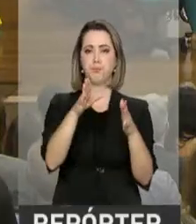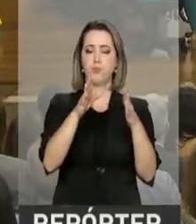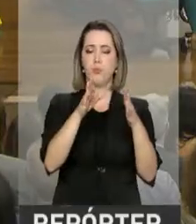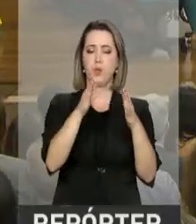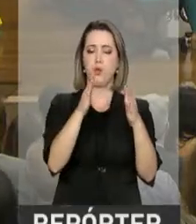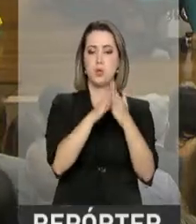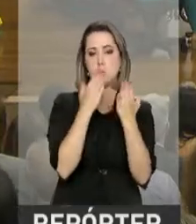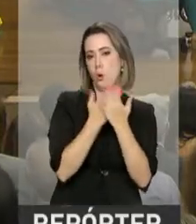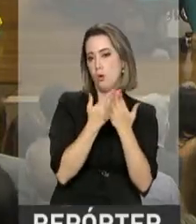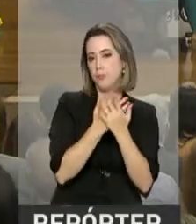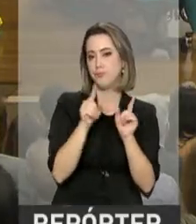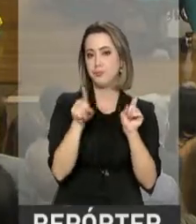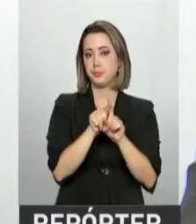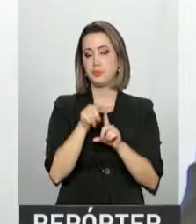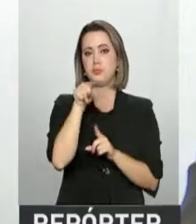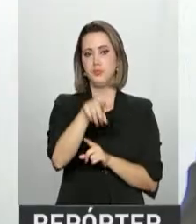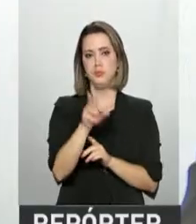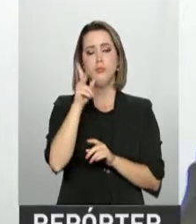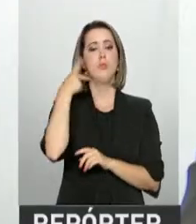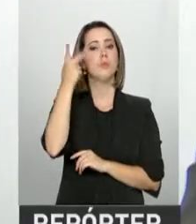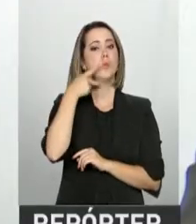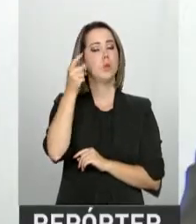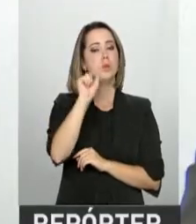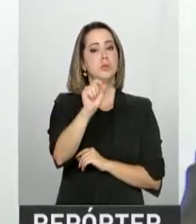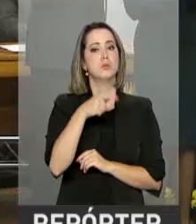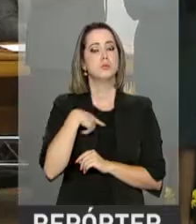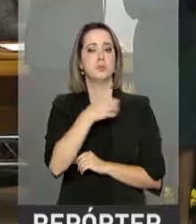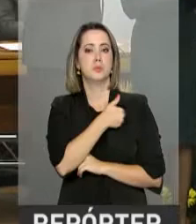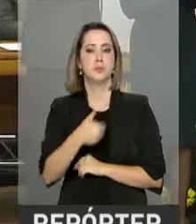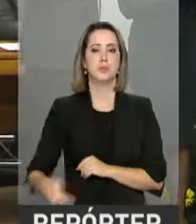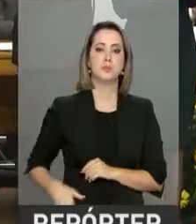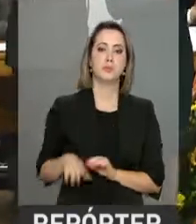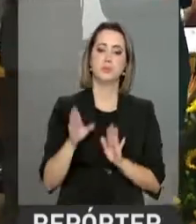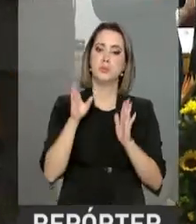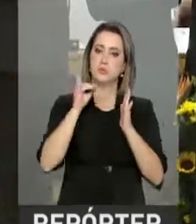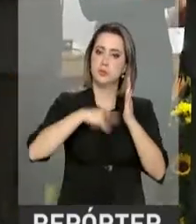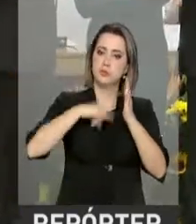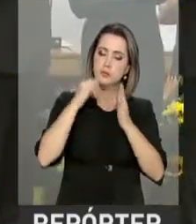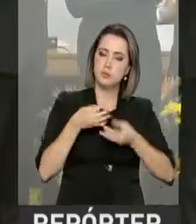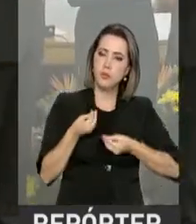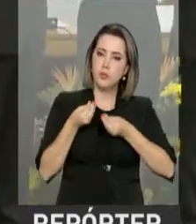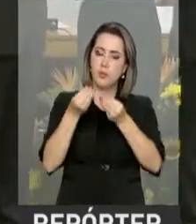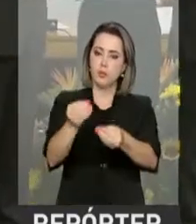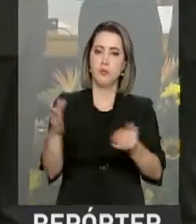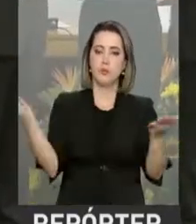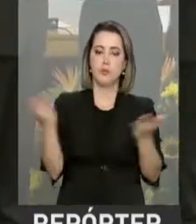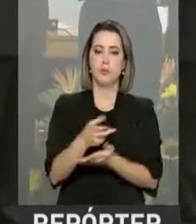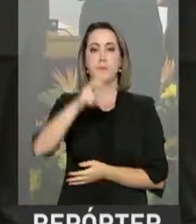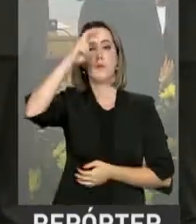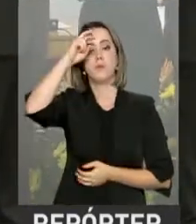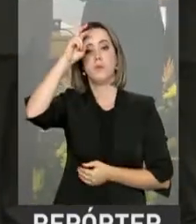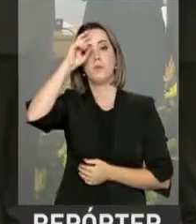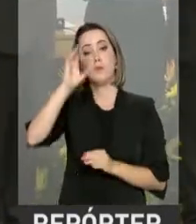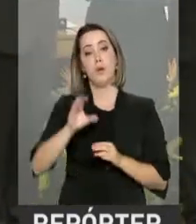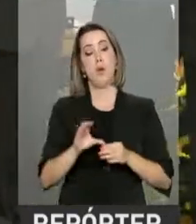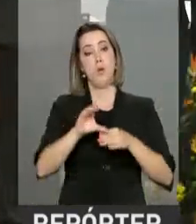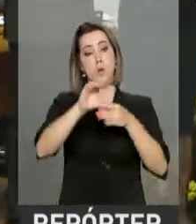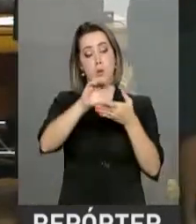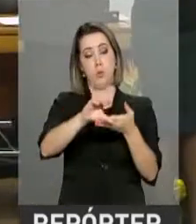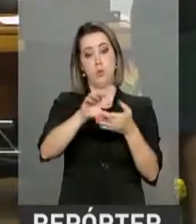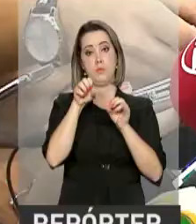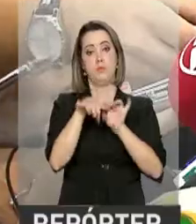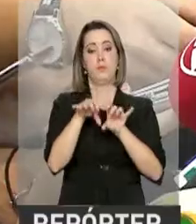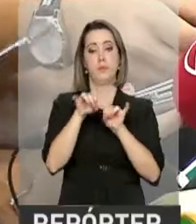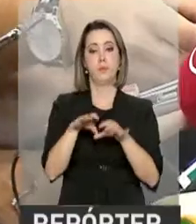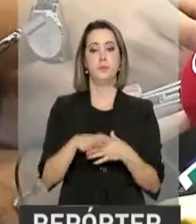considerada uma política de estado pelo ministro mendonça pe lu o documento foi entregue nesta quinta feira ao conselho nacional de educação